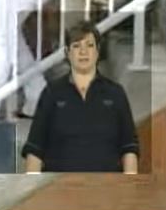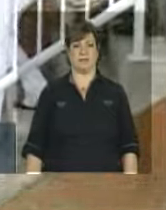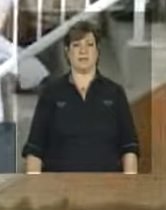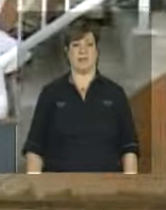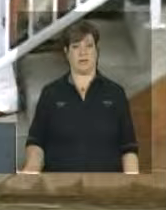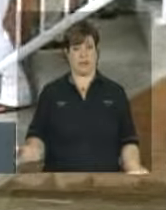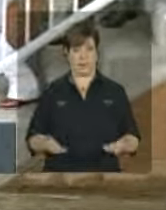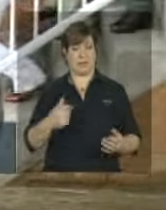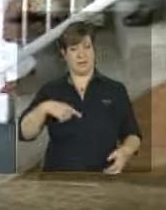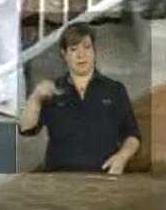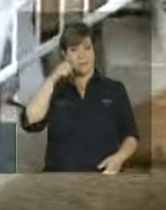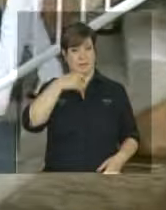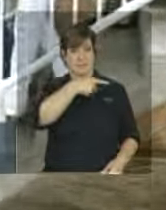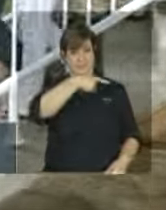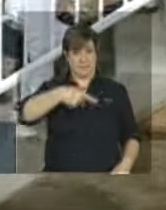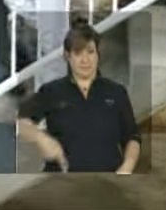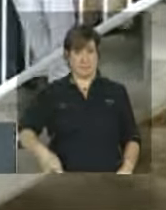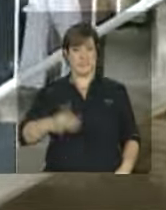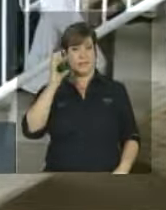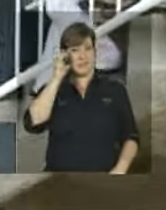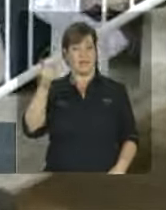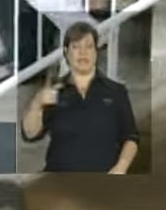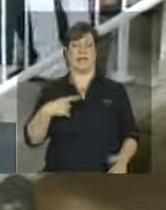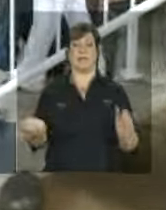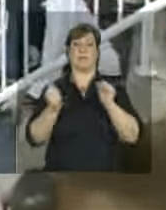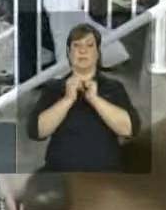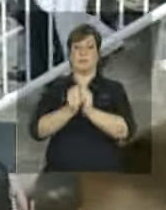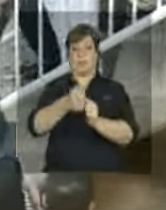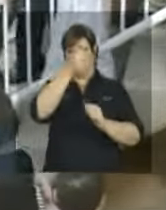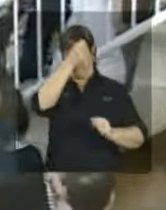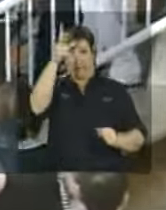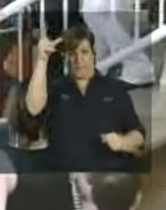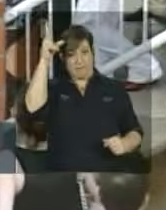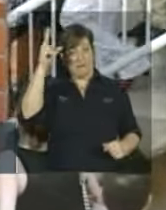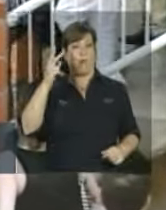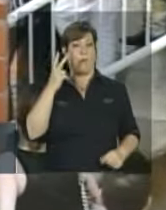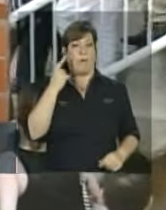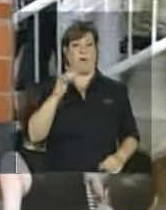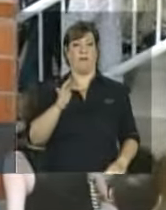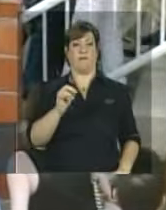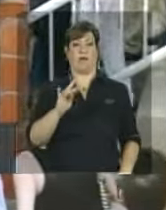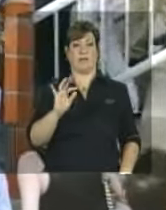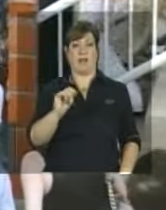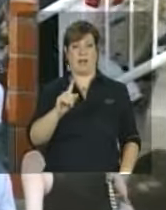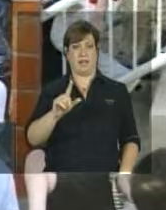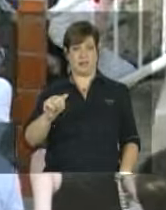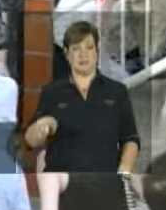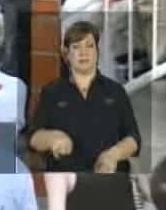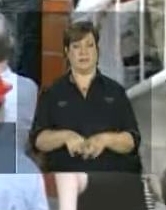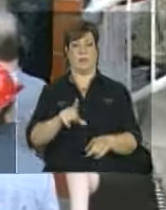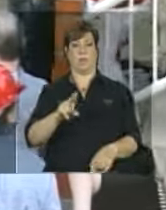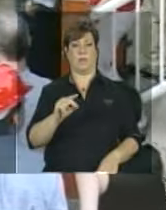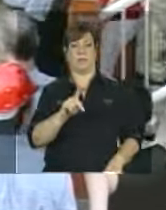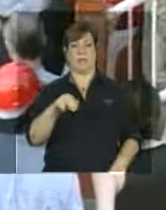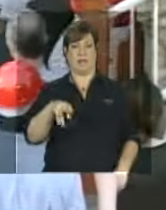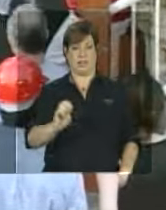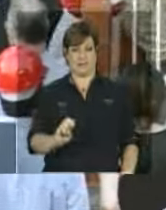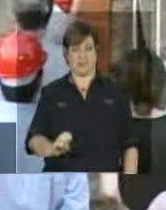Temos aí a presidenta Dilma Rousseff, acompanhada da prefeita de Fortaleza, Luziane Lins,